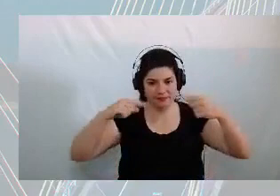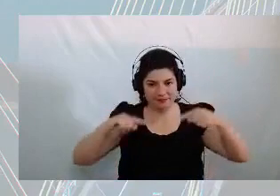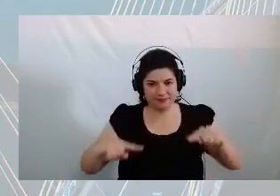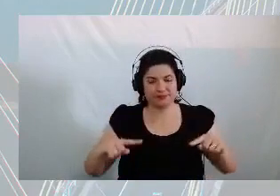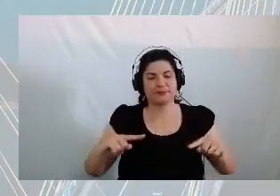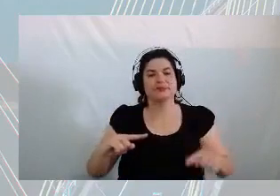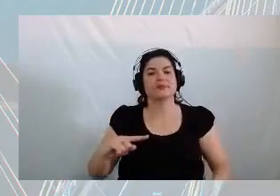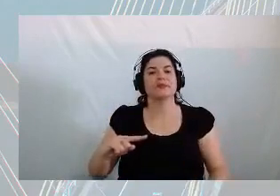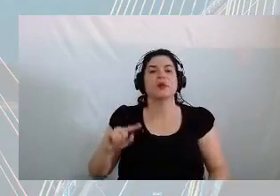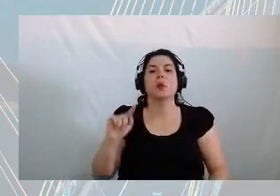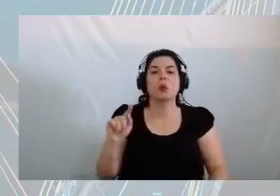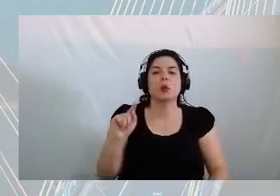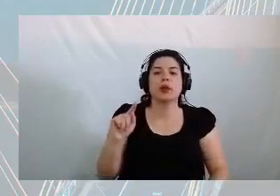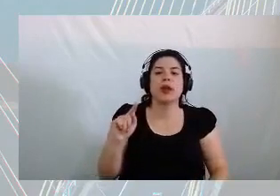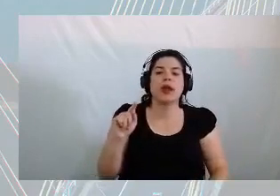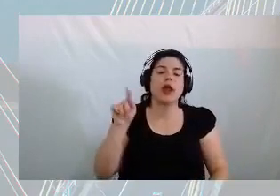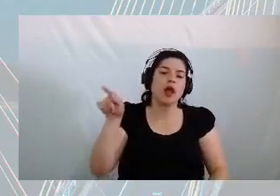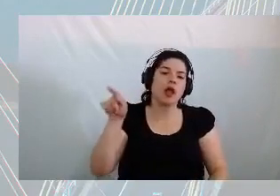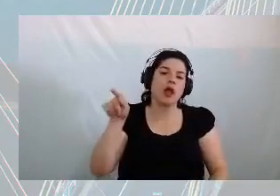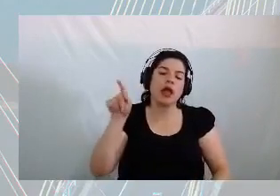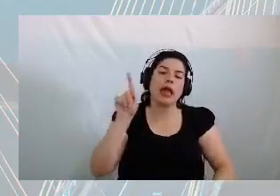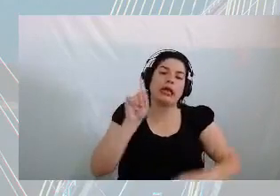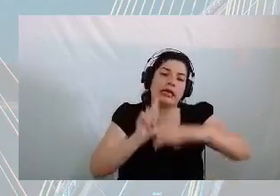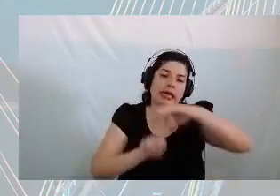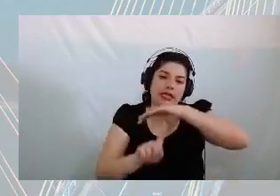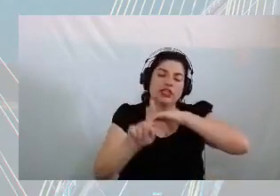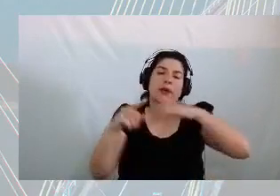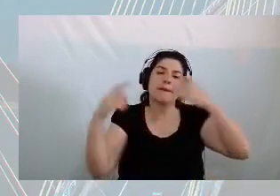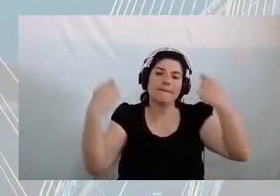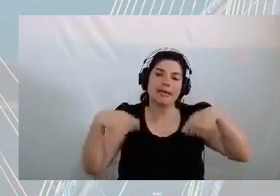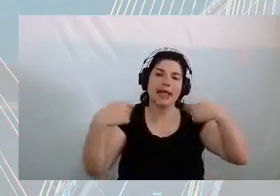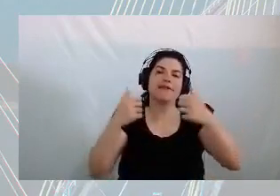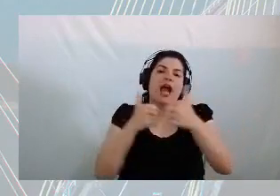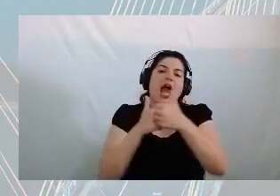era um cliente que eles tinham a necessidade de acompanhamento